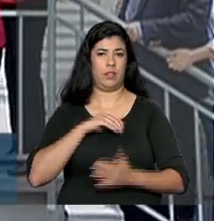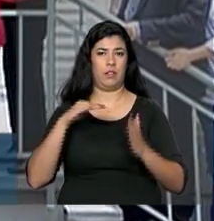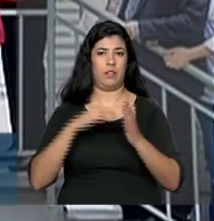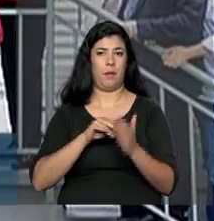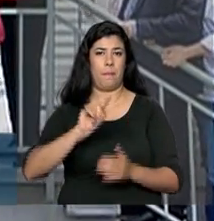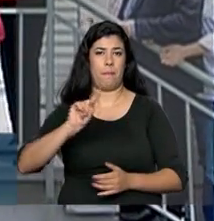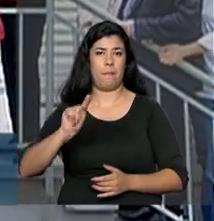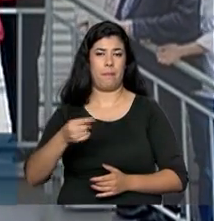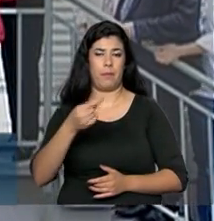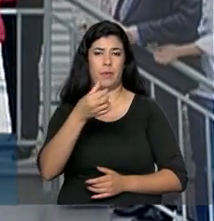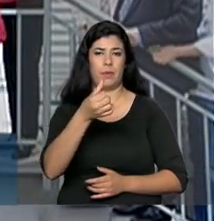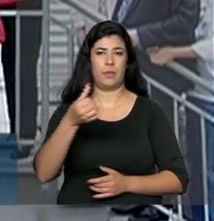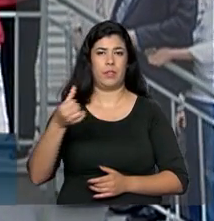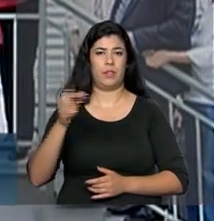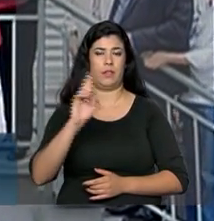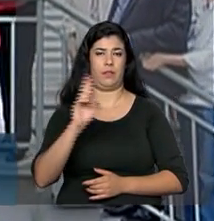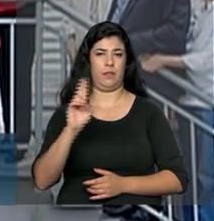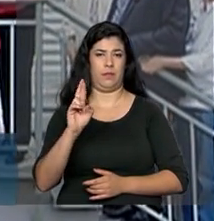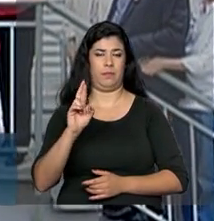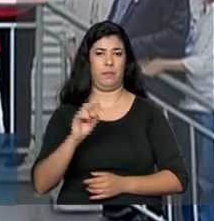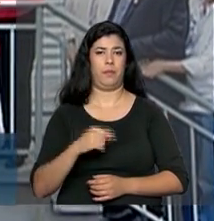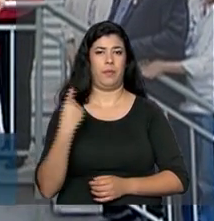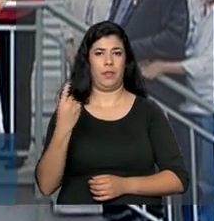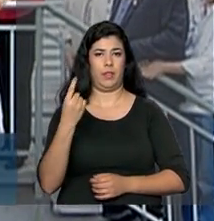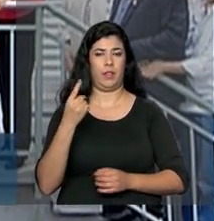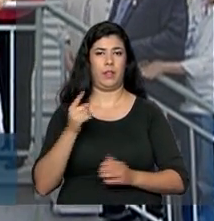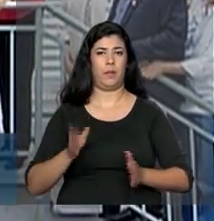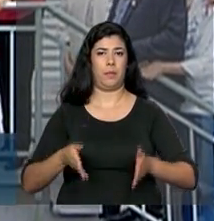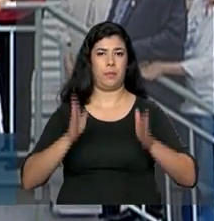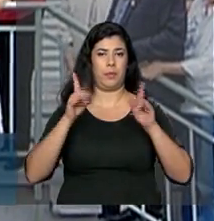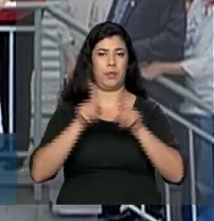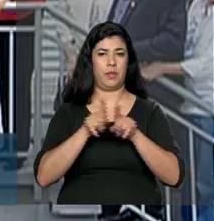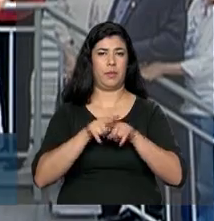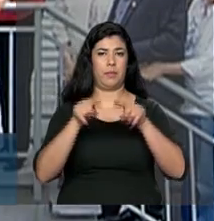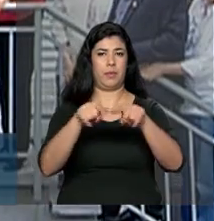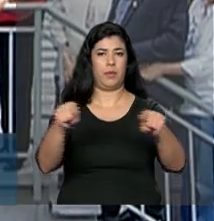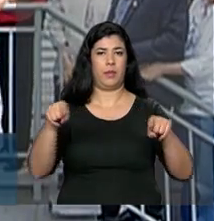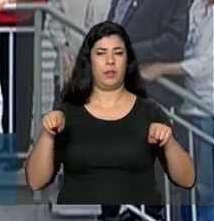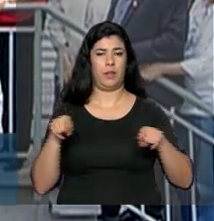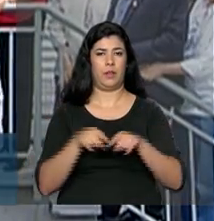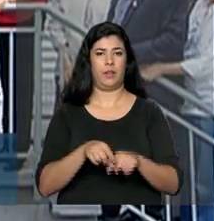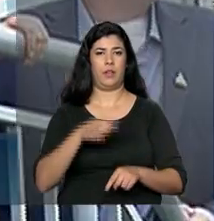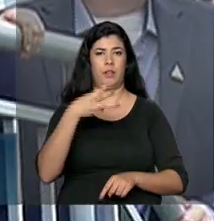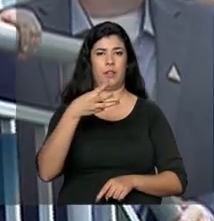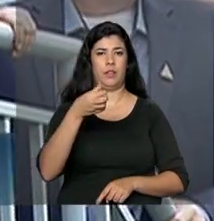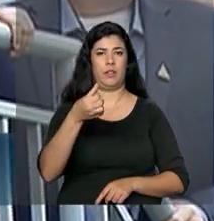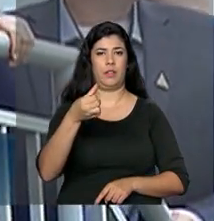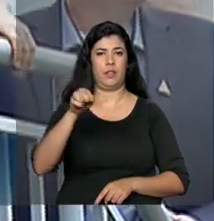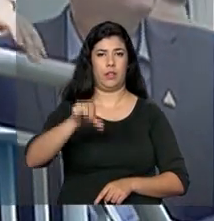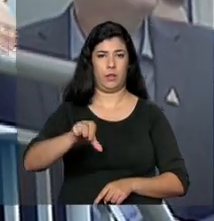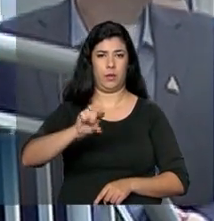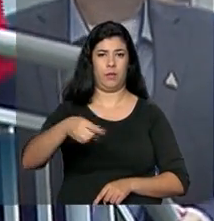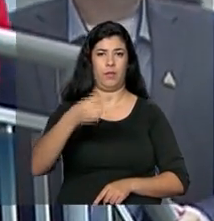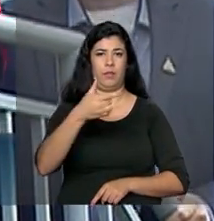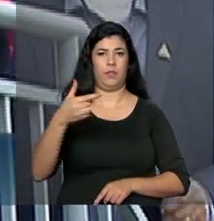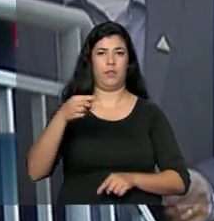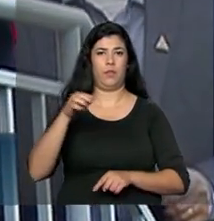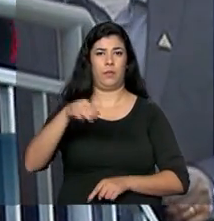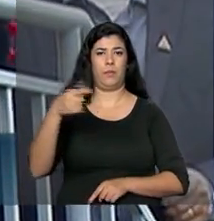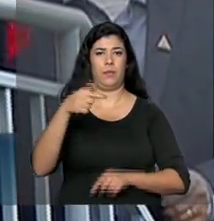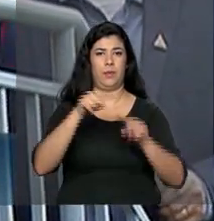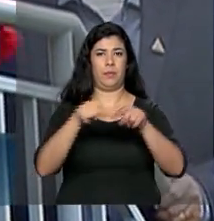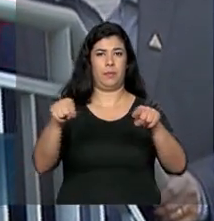até R 1.600 cada apartamento tem área privativa de r 39,22 m